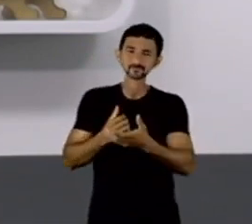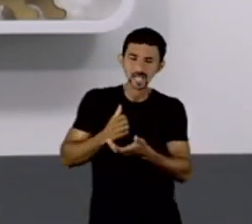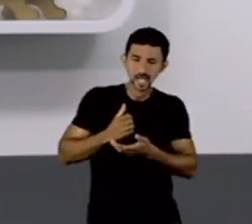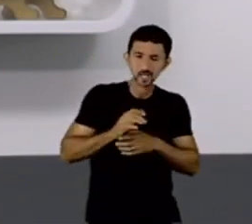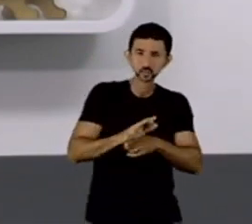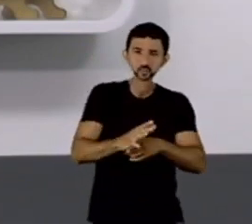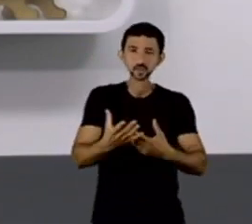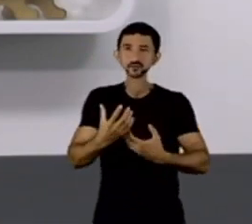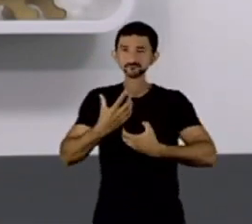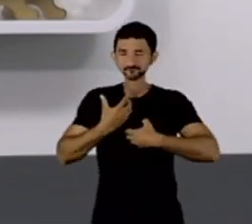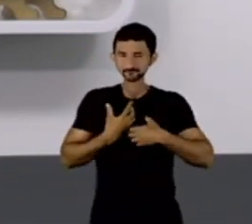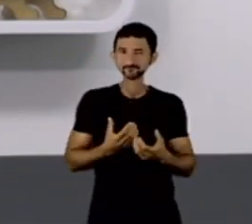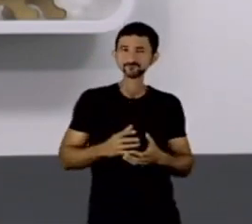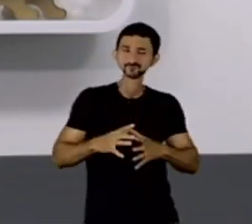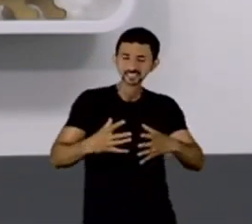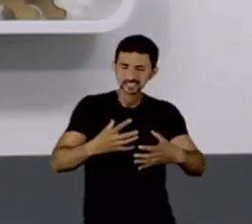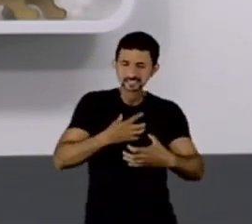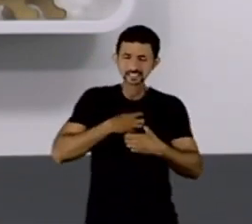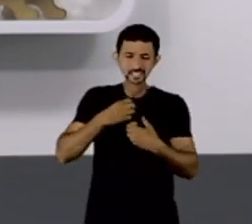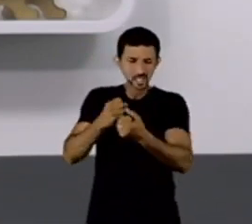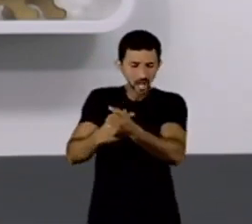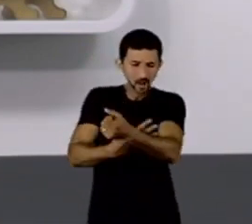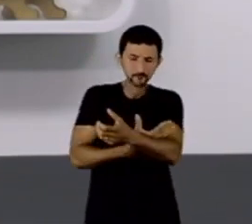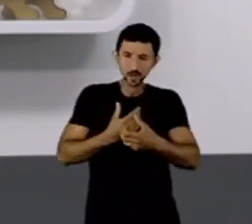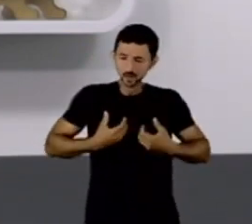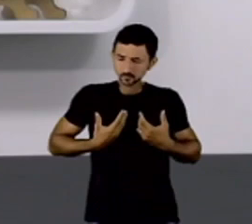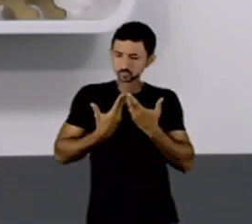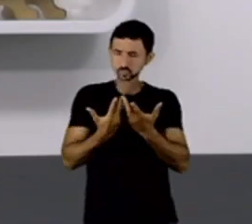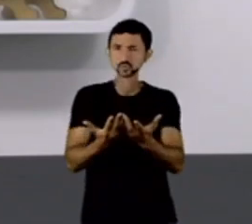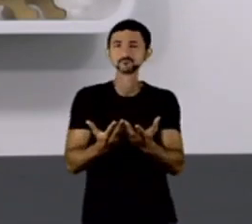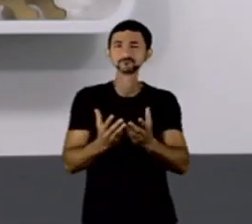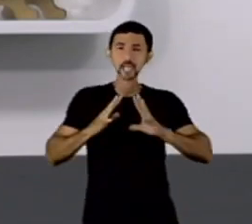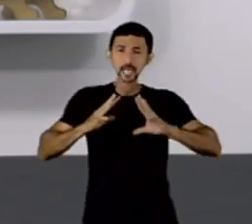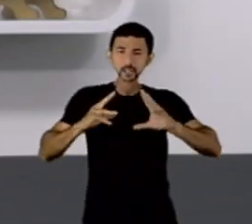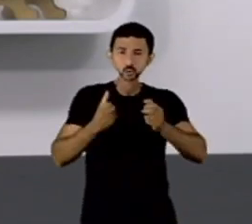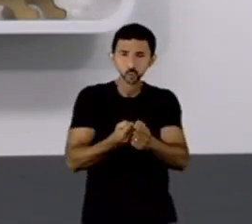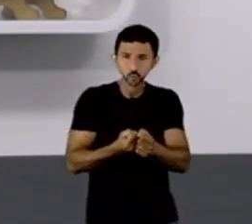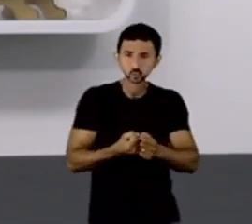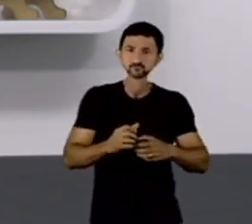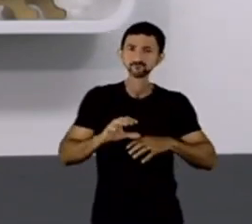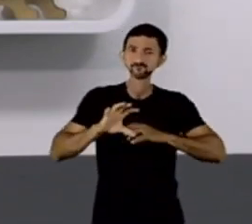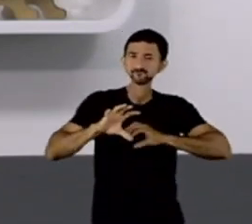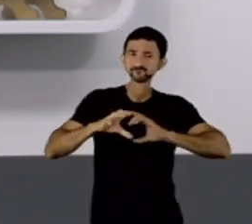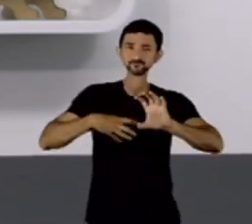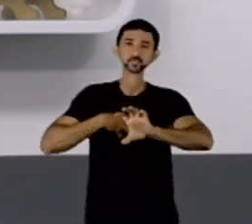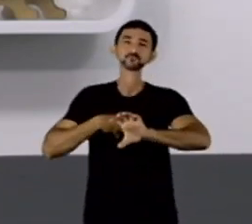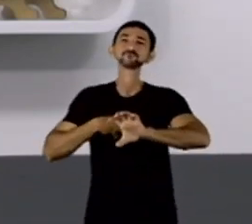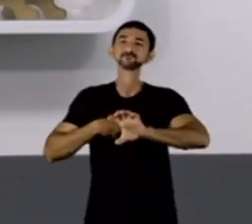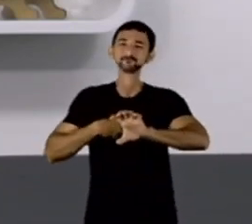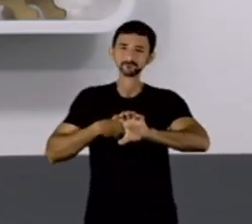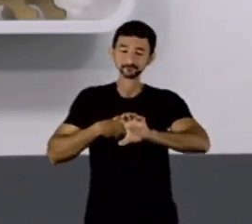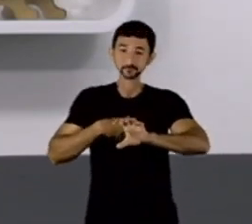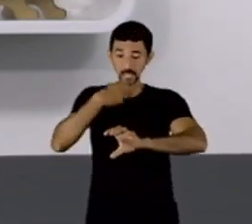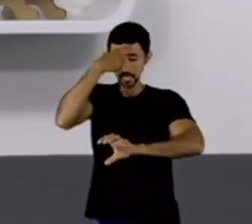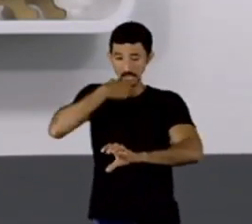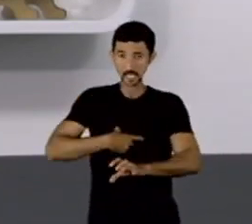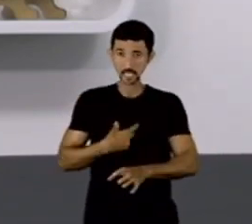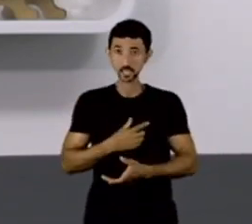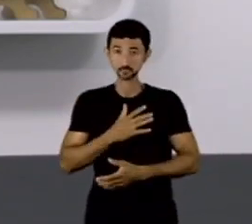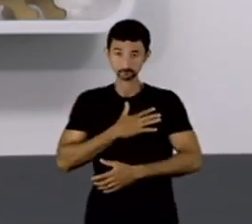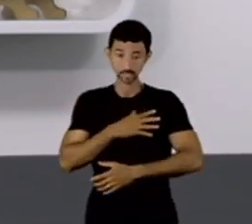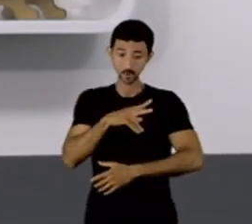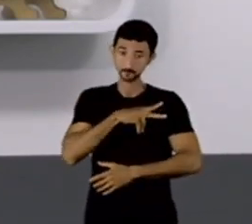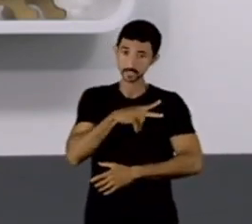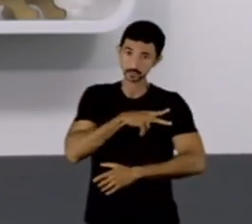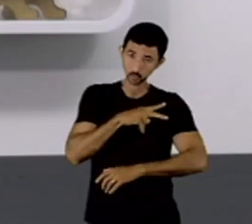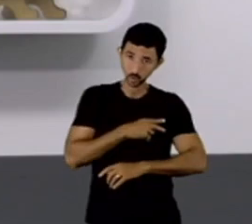a empatia, o amor, a doação, eu fui transformada por isso aí. Eu,